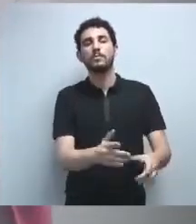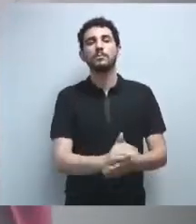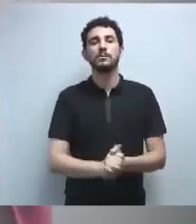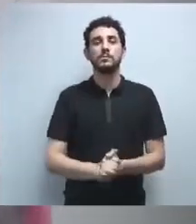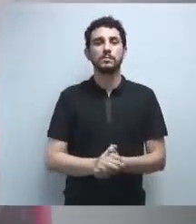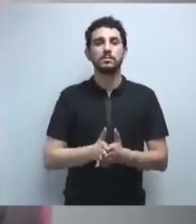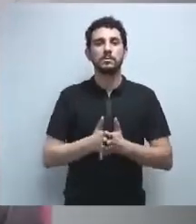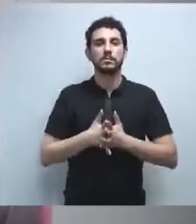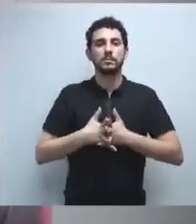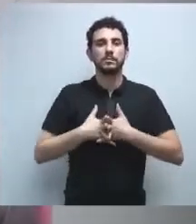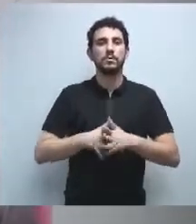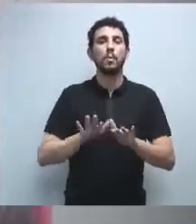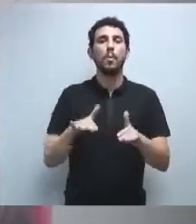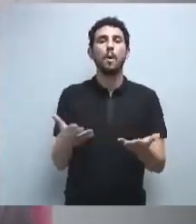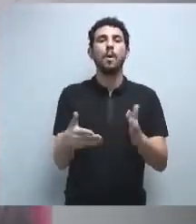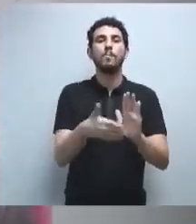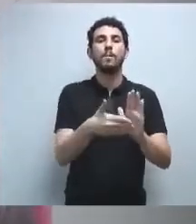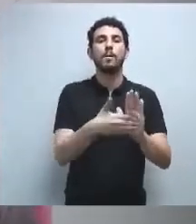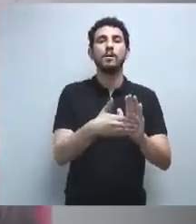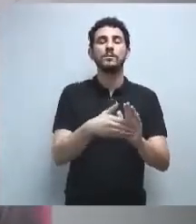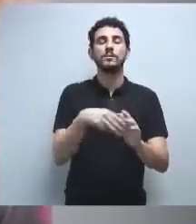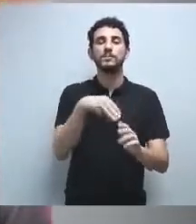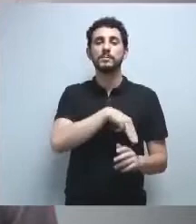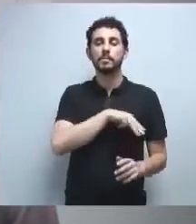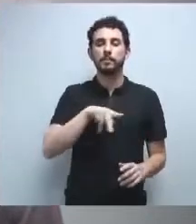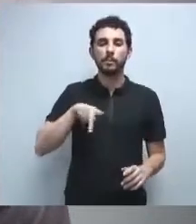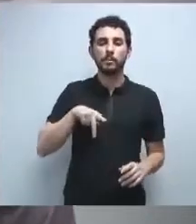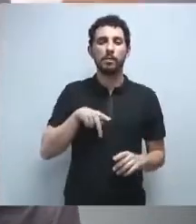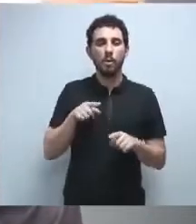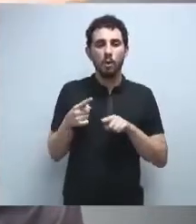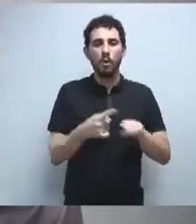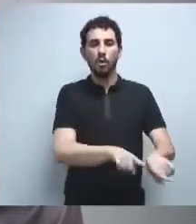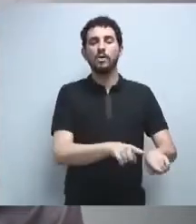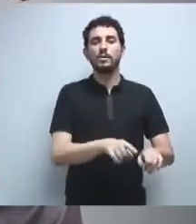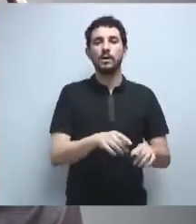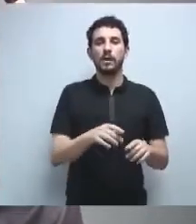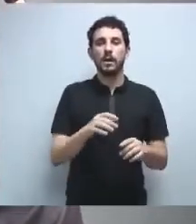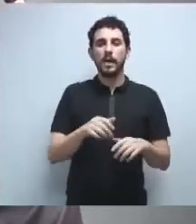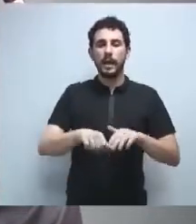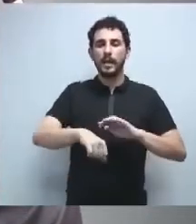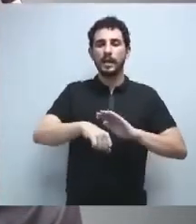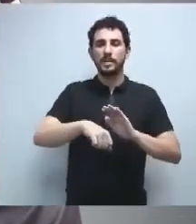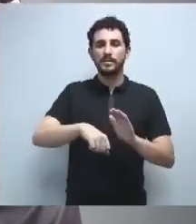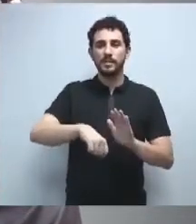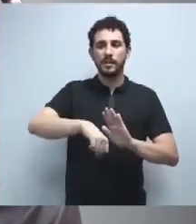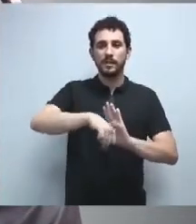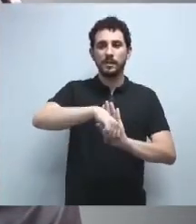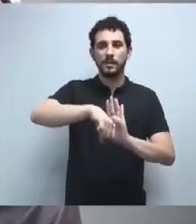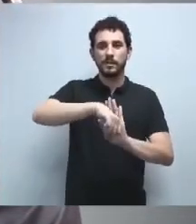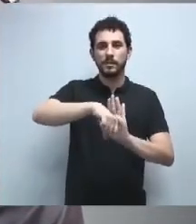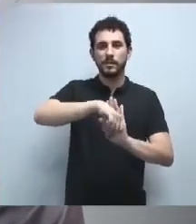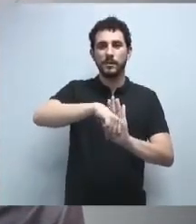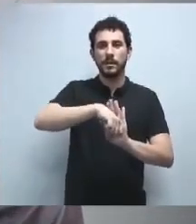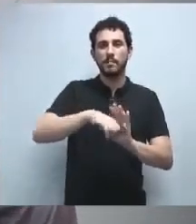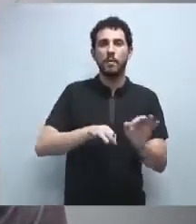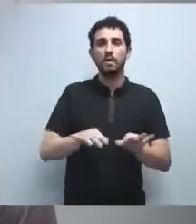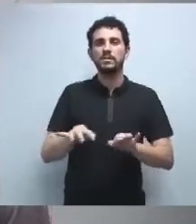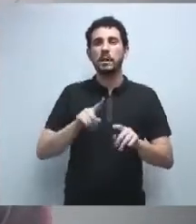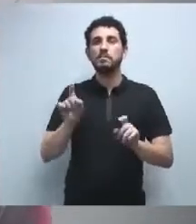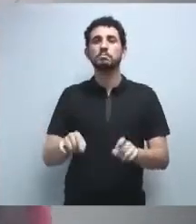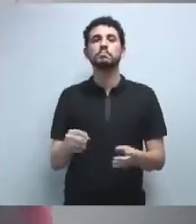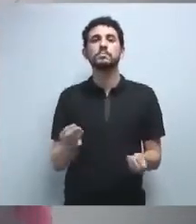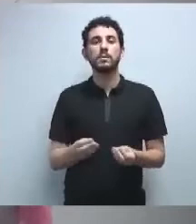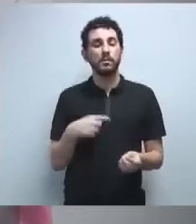com a proposta do ministério público para combater o crime organizado são perguntas